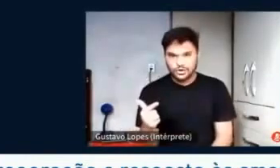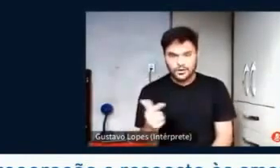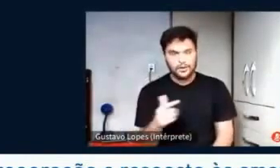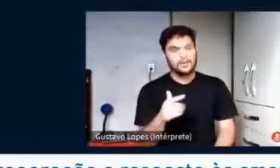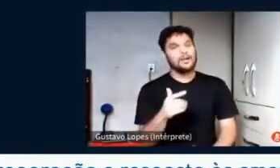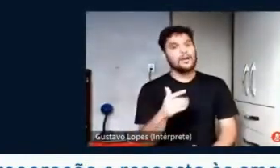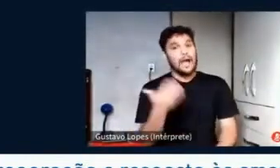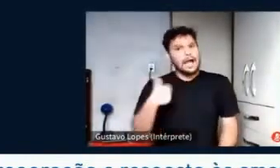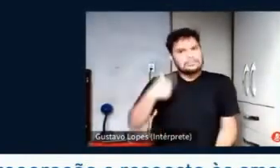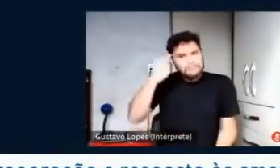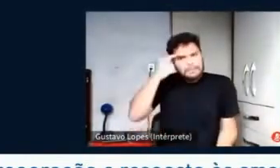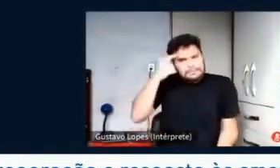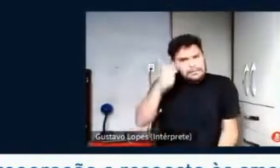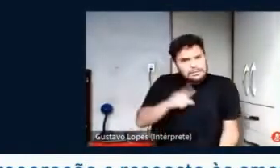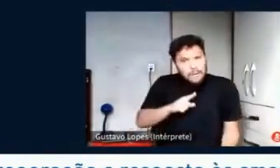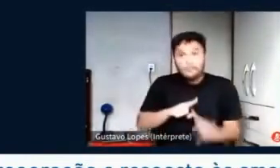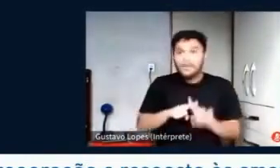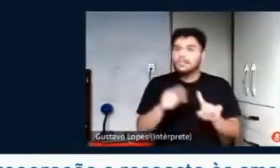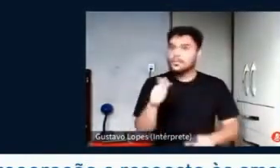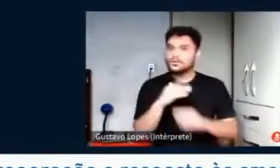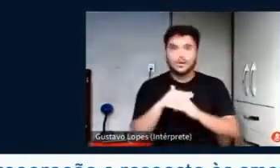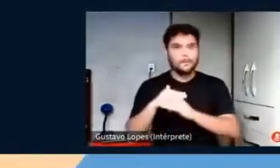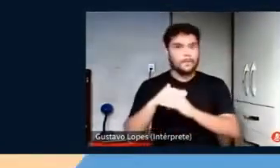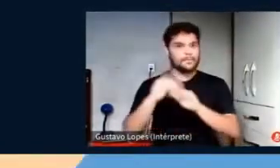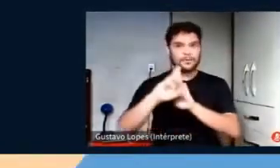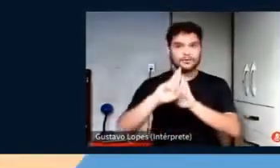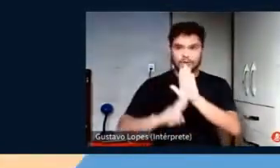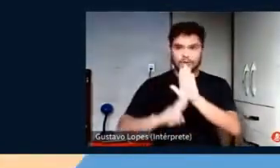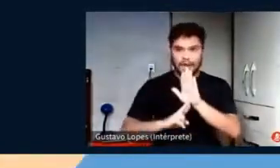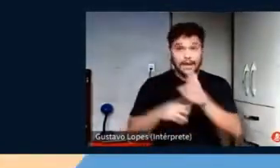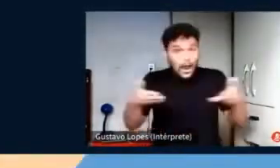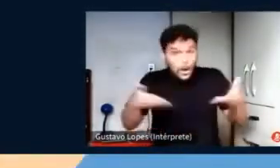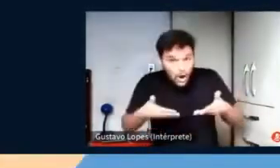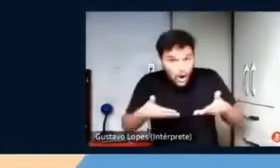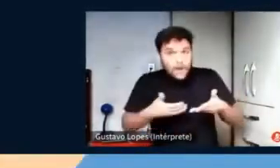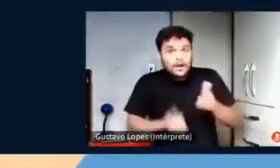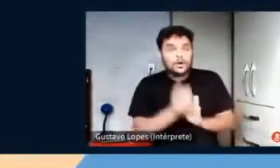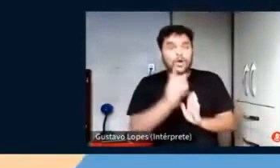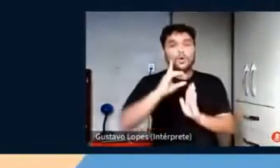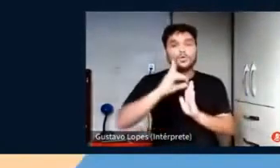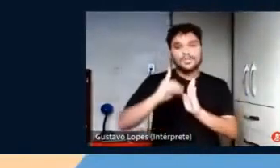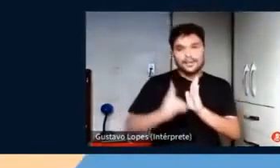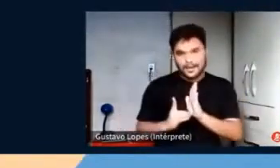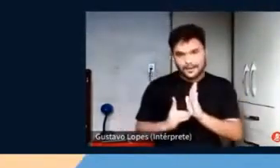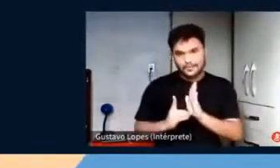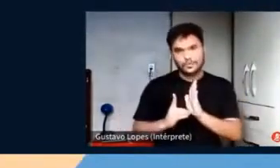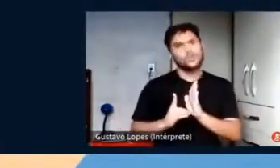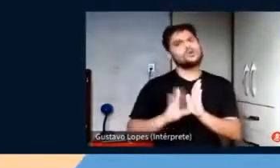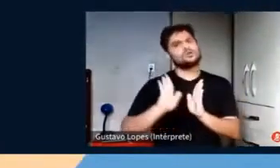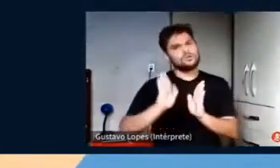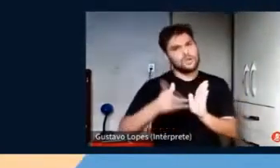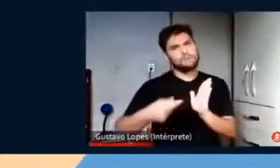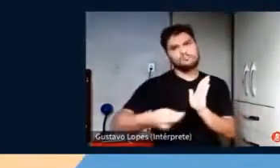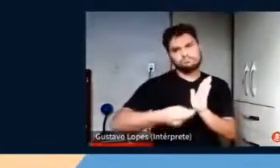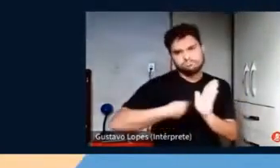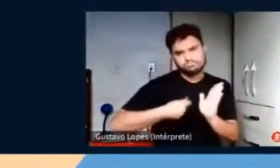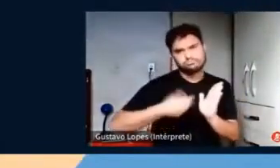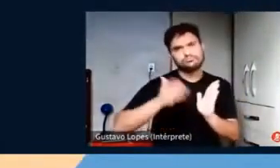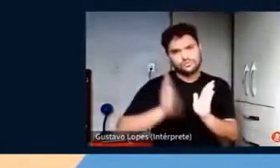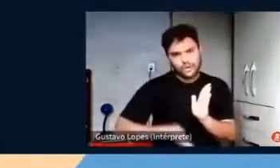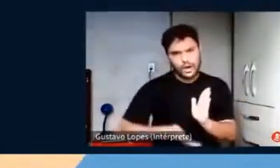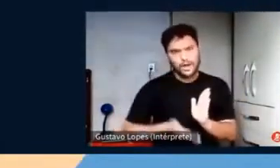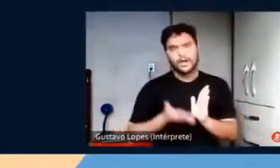que estava, mas não estava. Então, nós conseguimos fazer isso agora, o decreto foi submetido, a gente conseguiu fazer